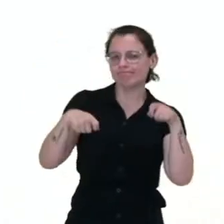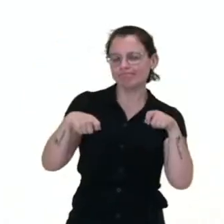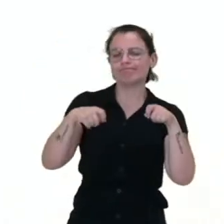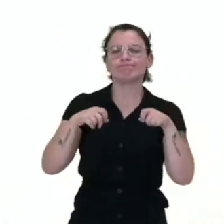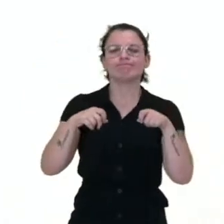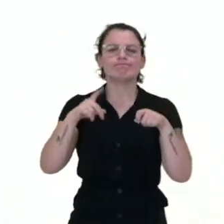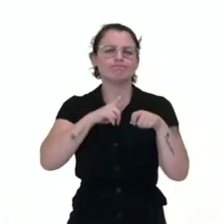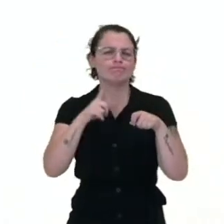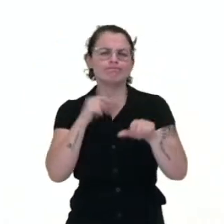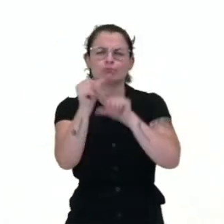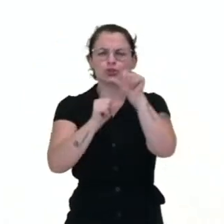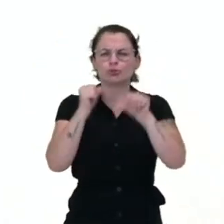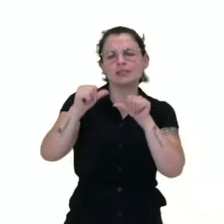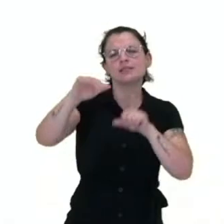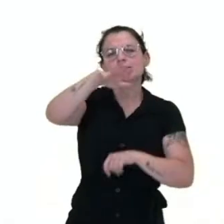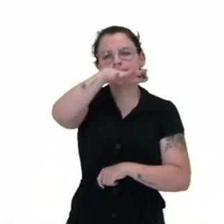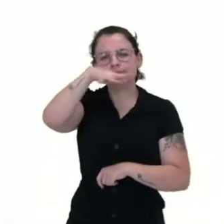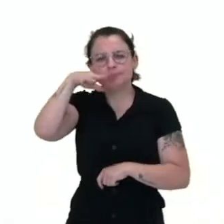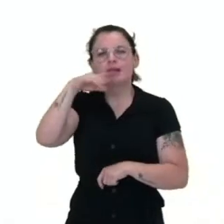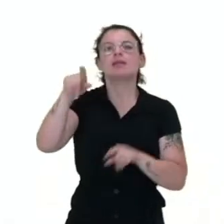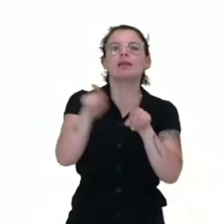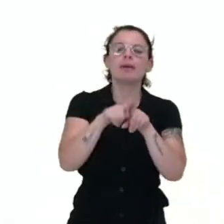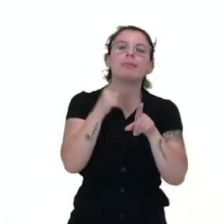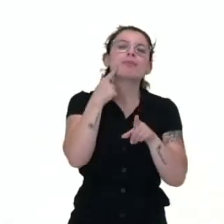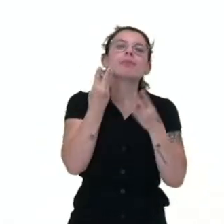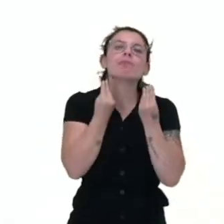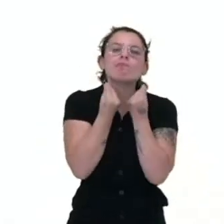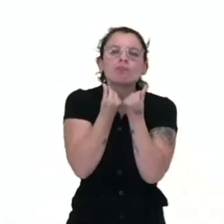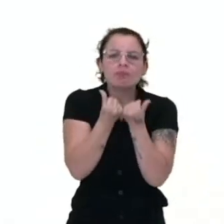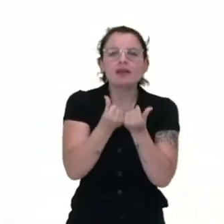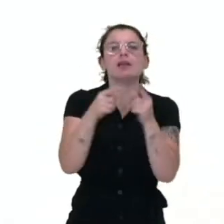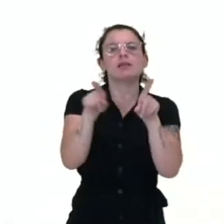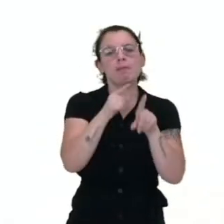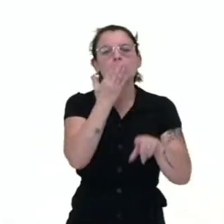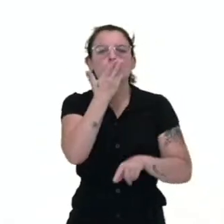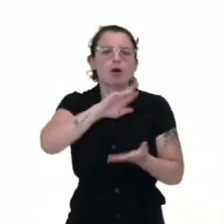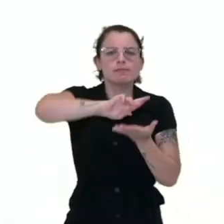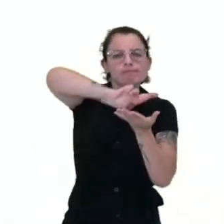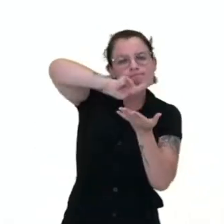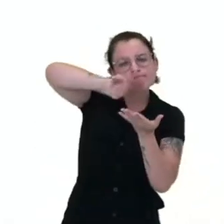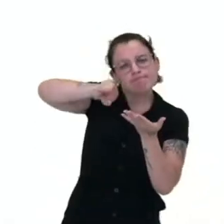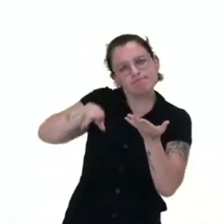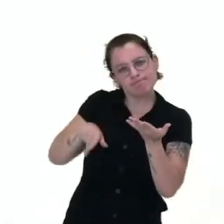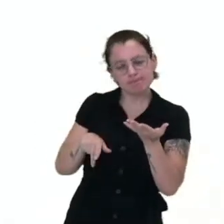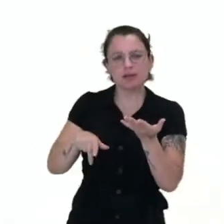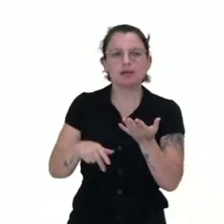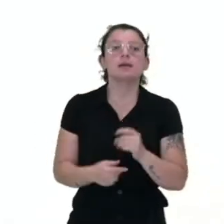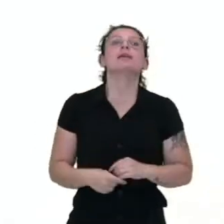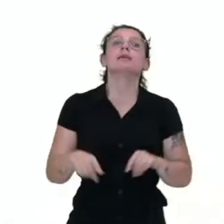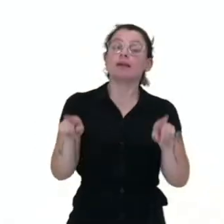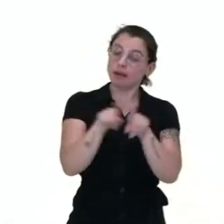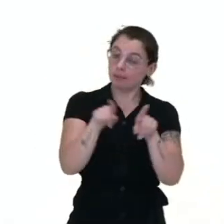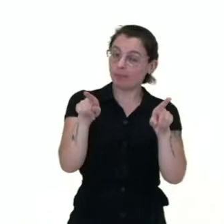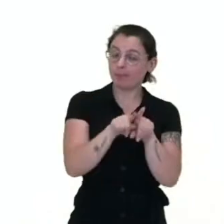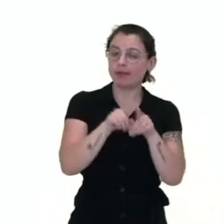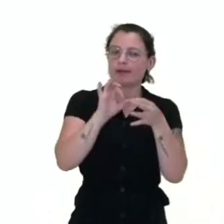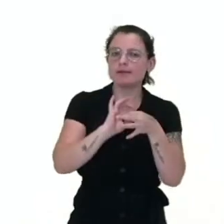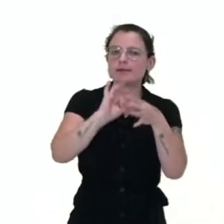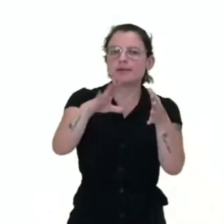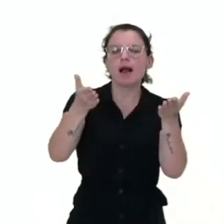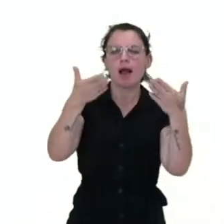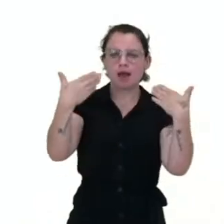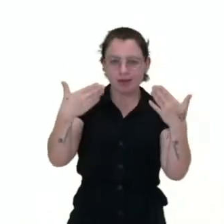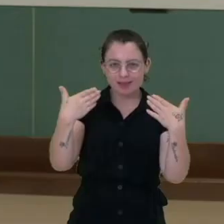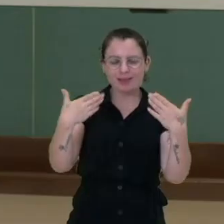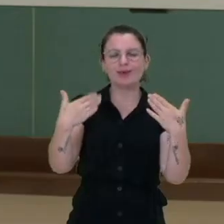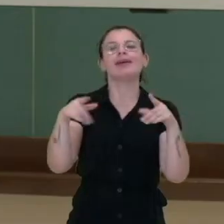de cheiro, de sabor ou de cor. Também pode ocorrer a liberação de gás ou calor e ainda a emissão